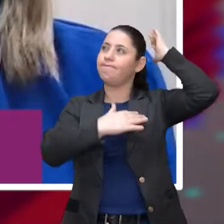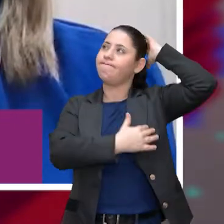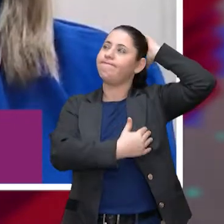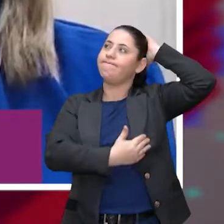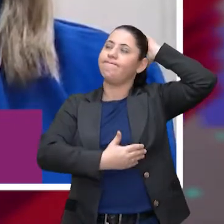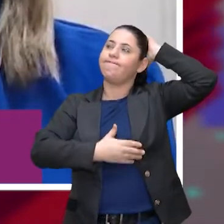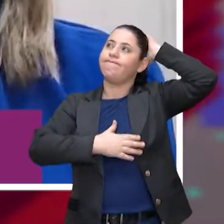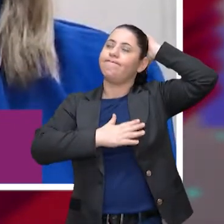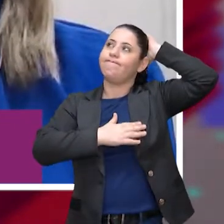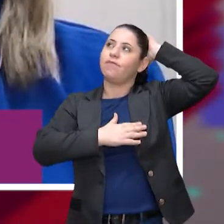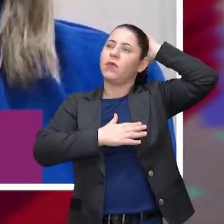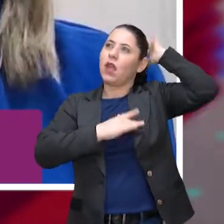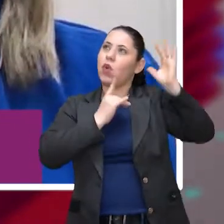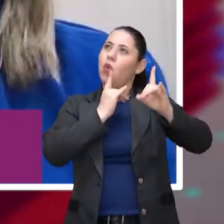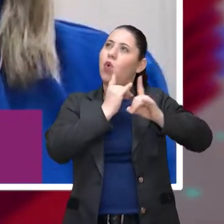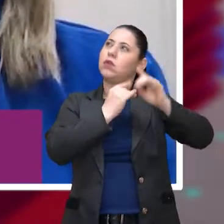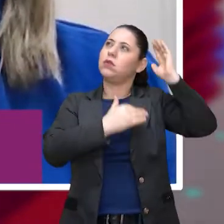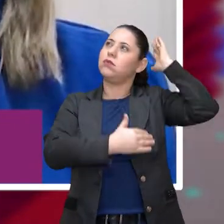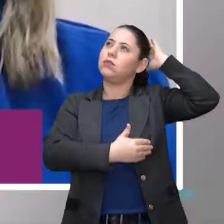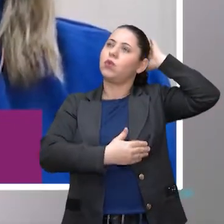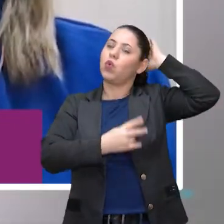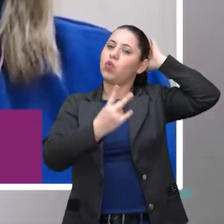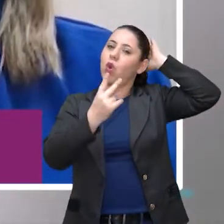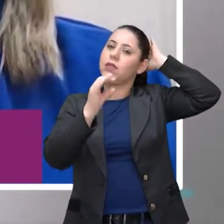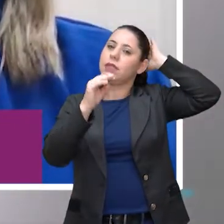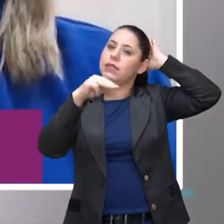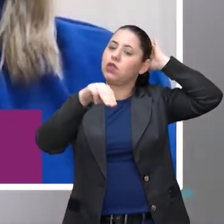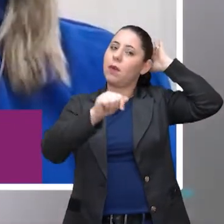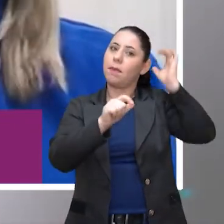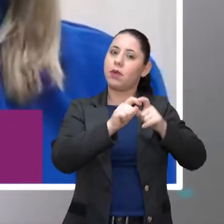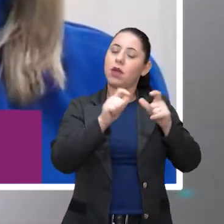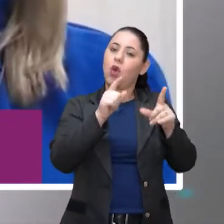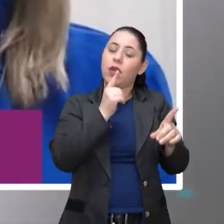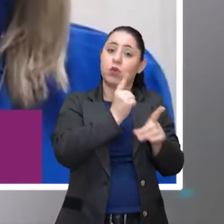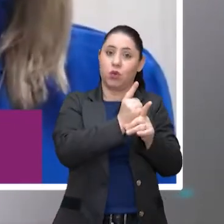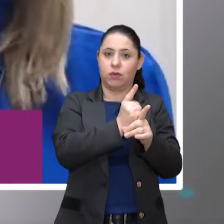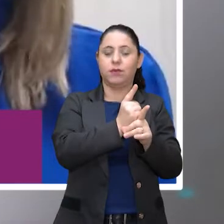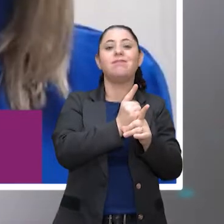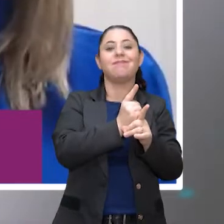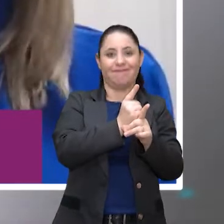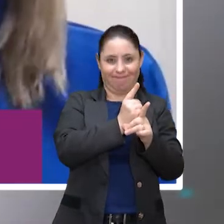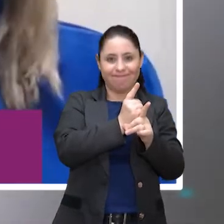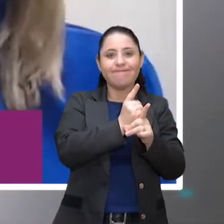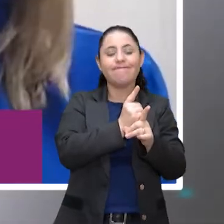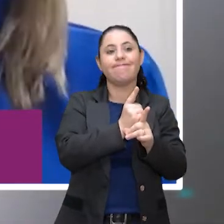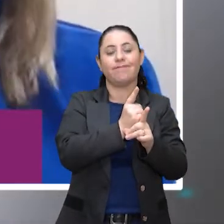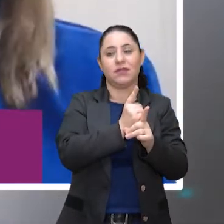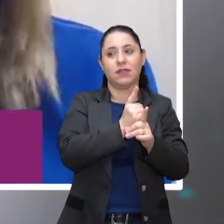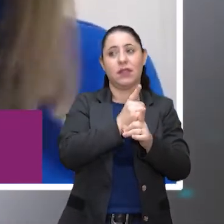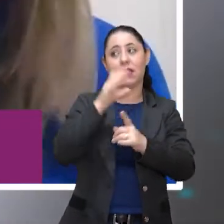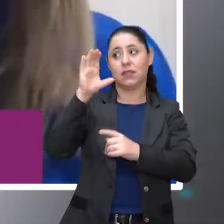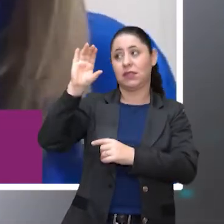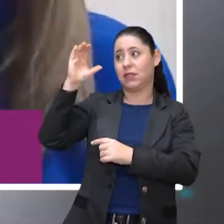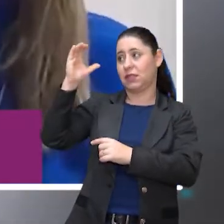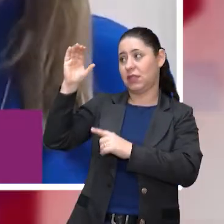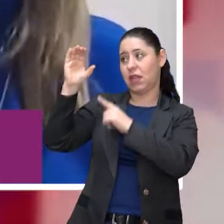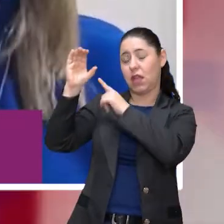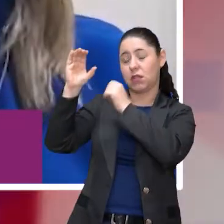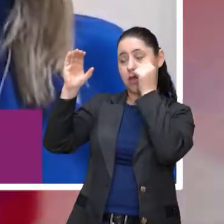detecta nódulos com mais de 2 centímetros. E para a ciência, isso já chama atenção,